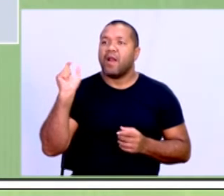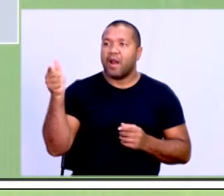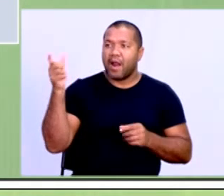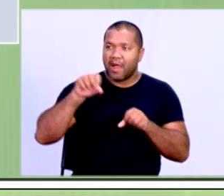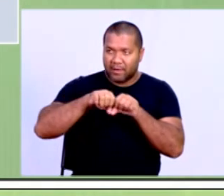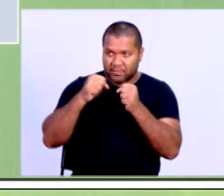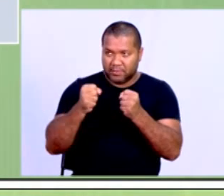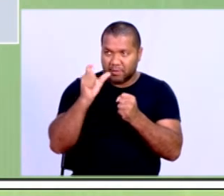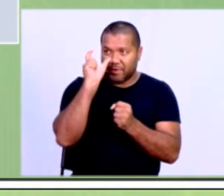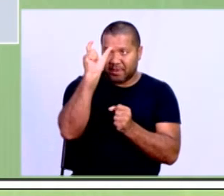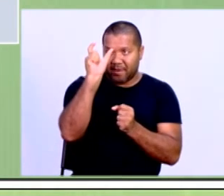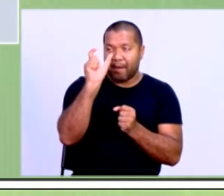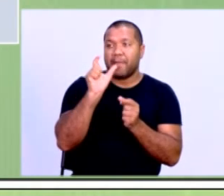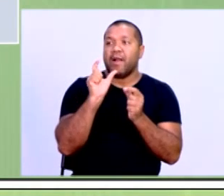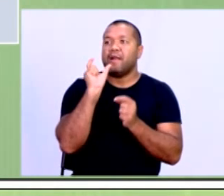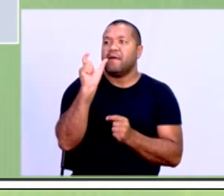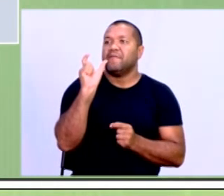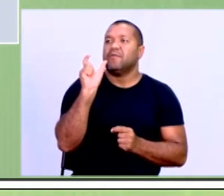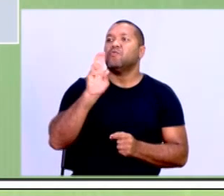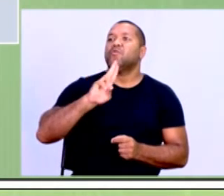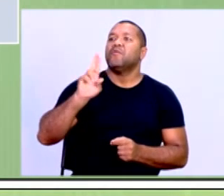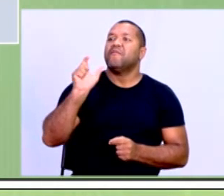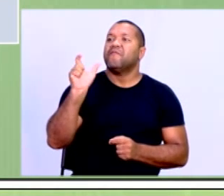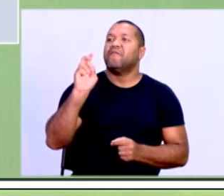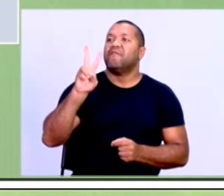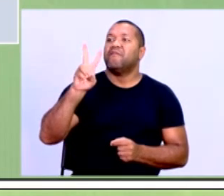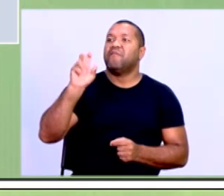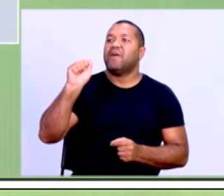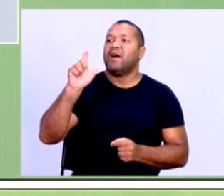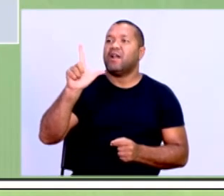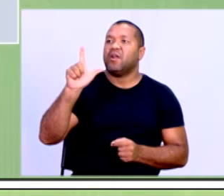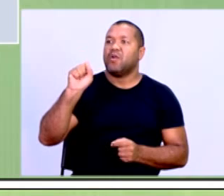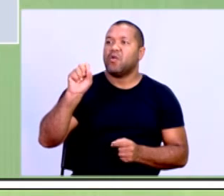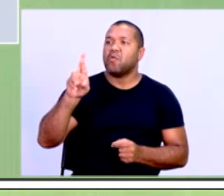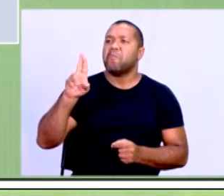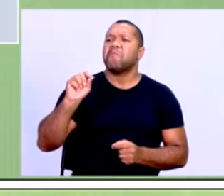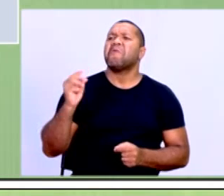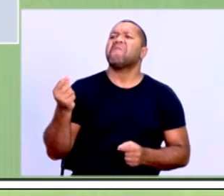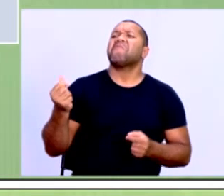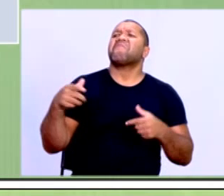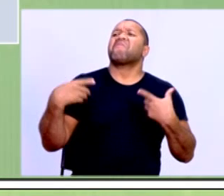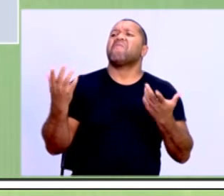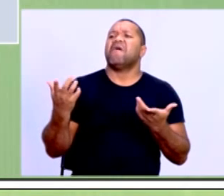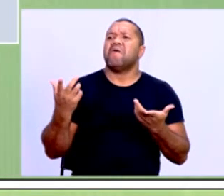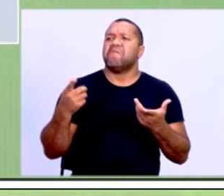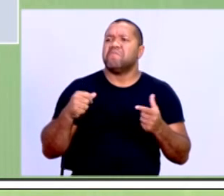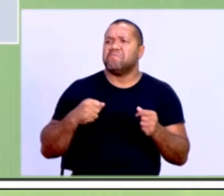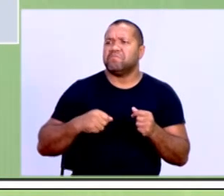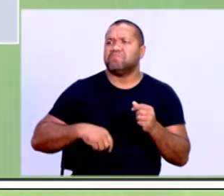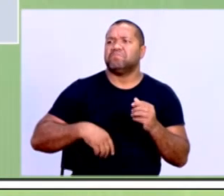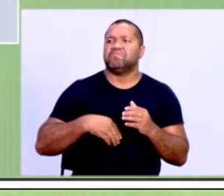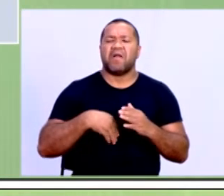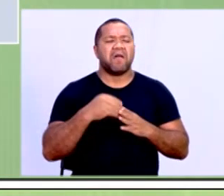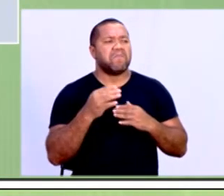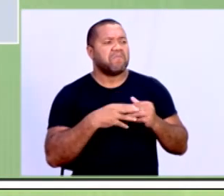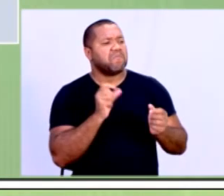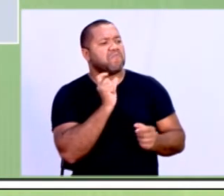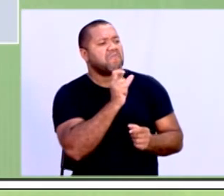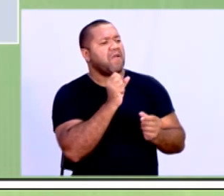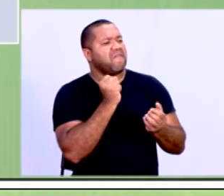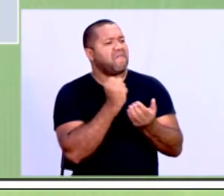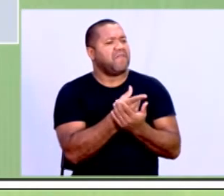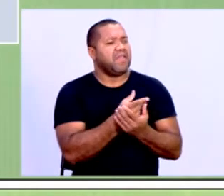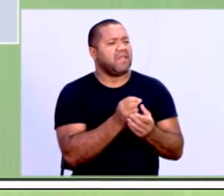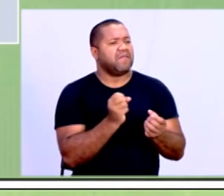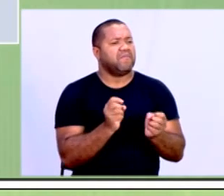sistema vai ter um campo chamado valor. Ele quer saber o valor de quê? O valor do produto? É o valor de